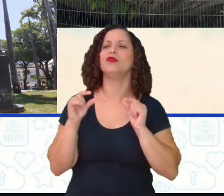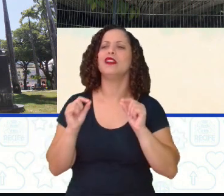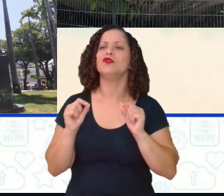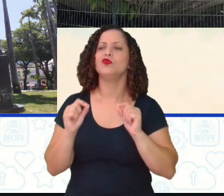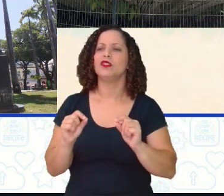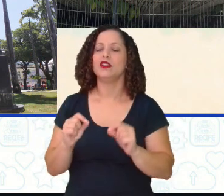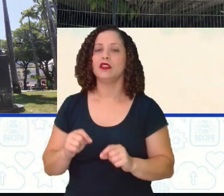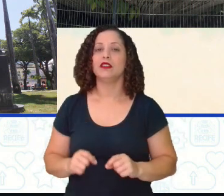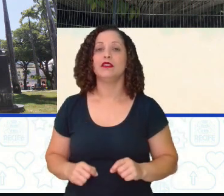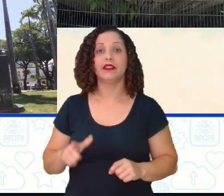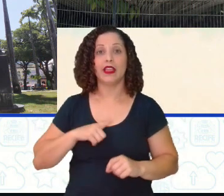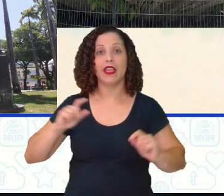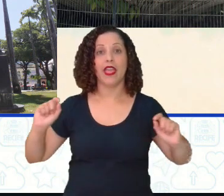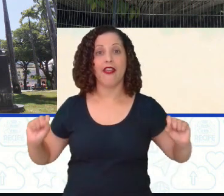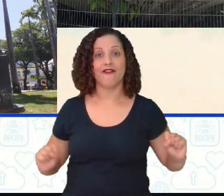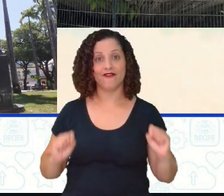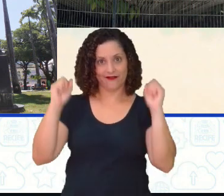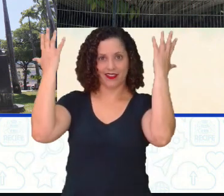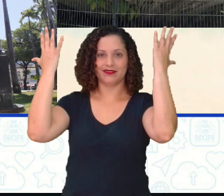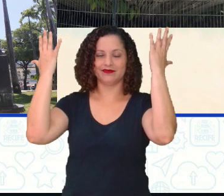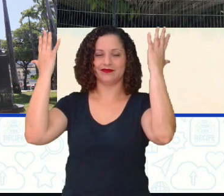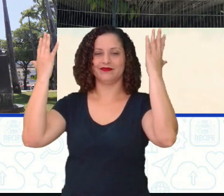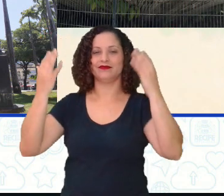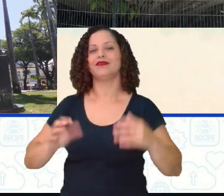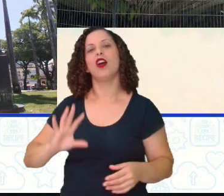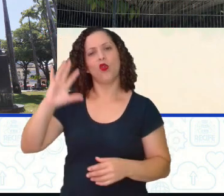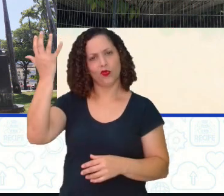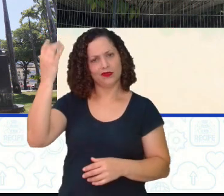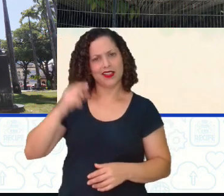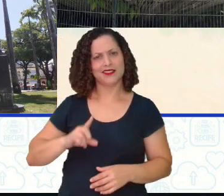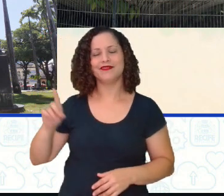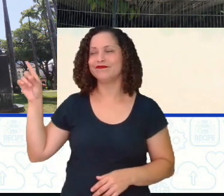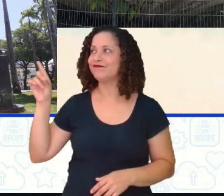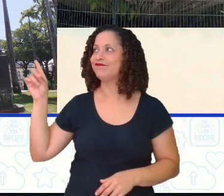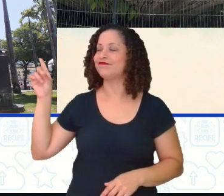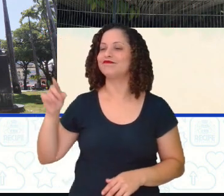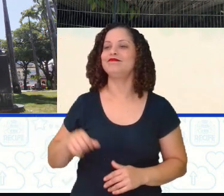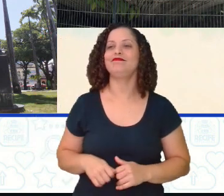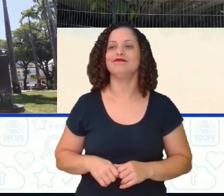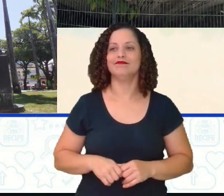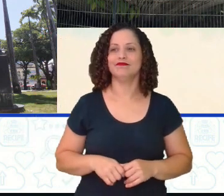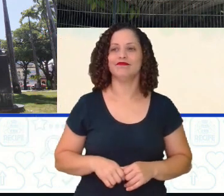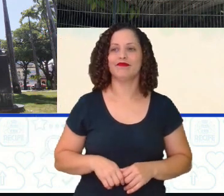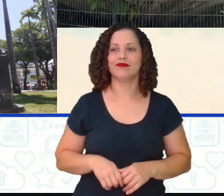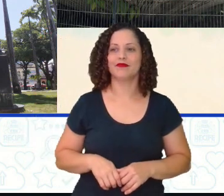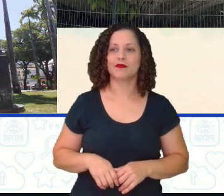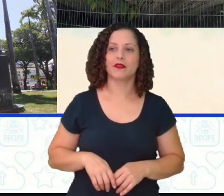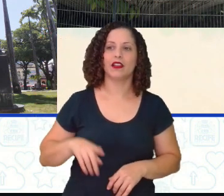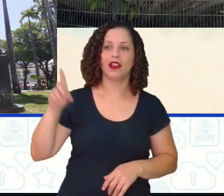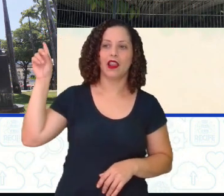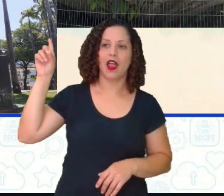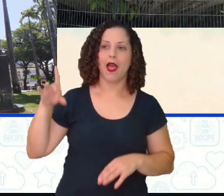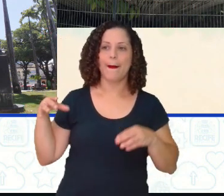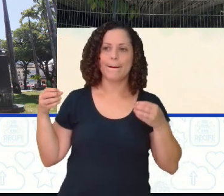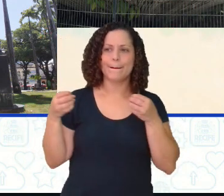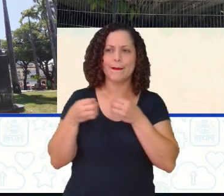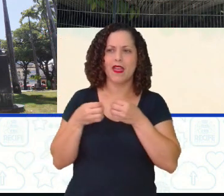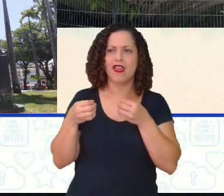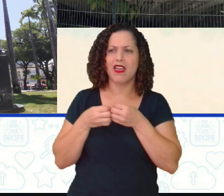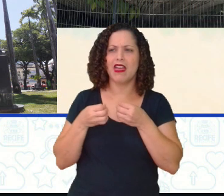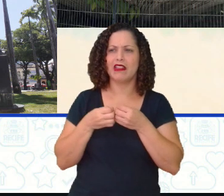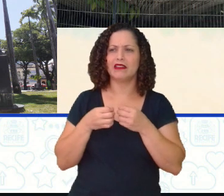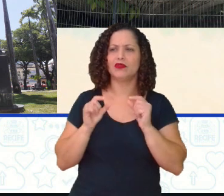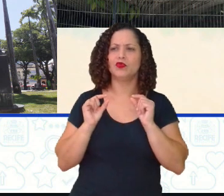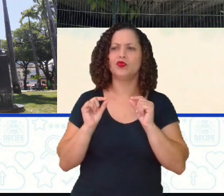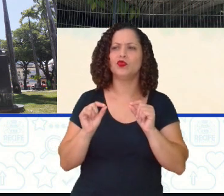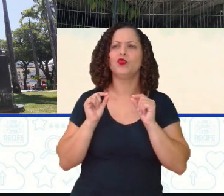eventos, acontecem muitos shows. É lá na Praça do Arsenal da Marinha, que está bem pertinho, olha, a questão